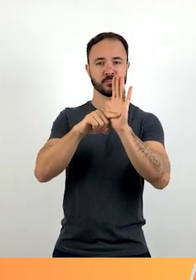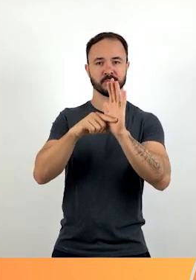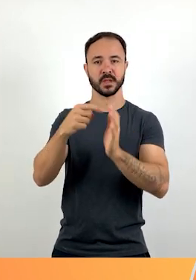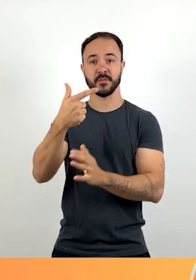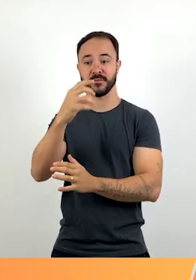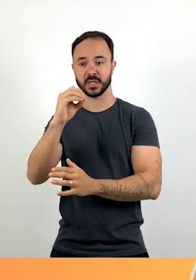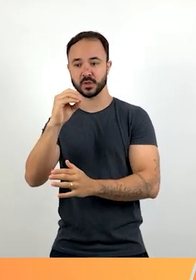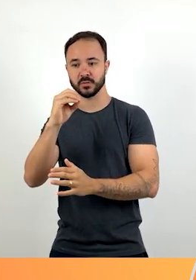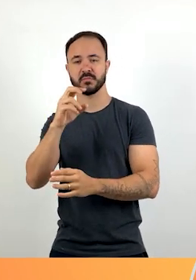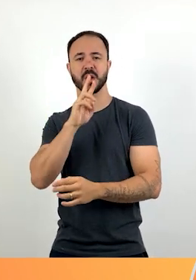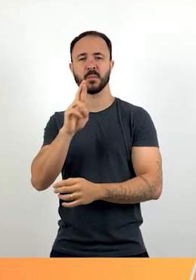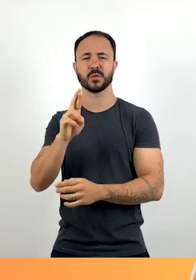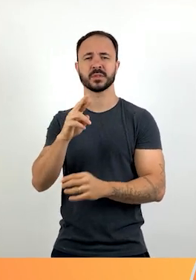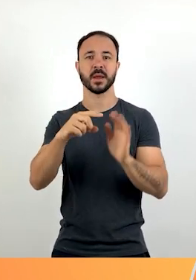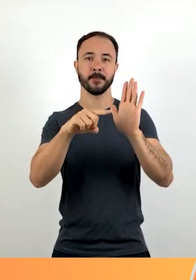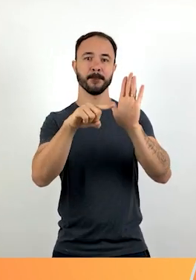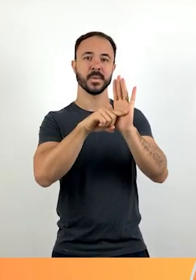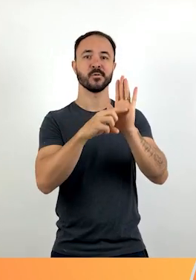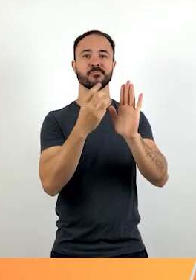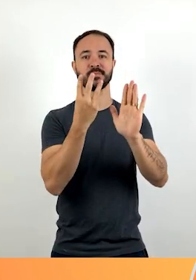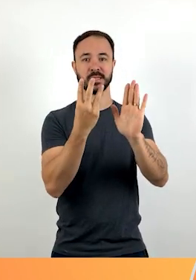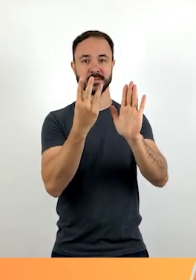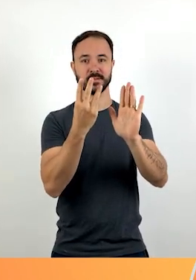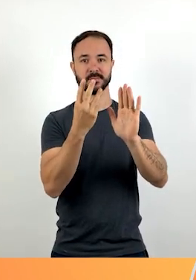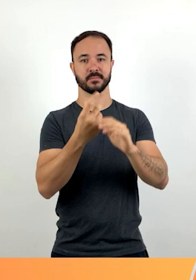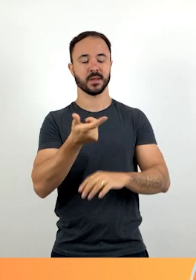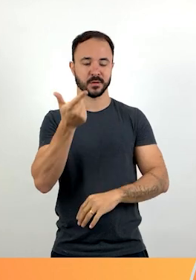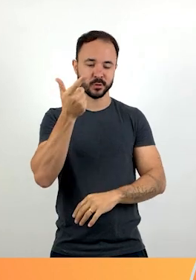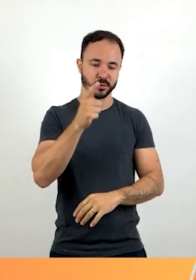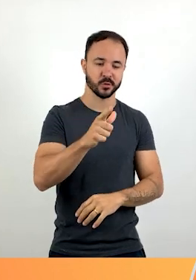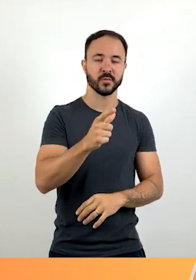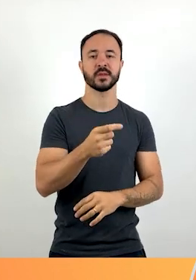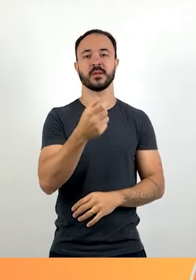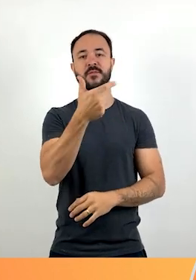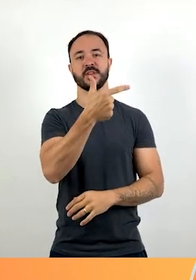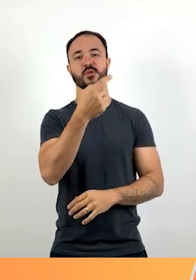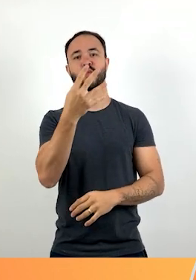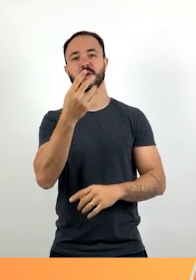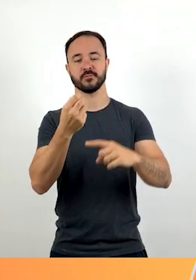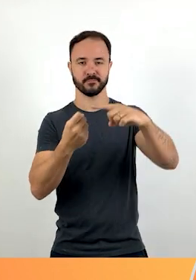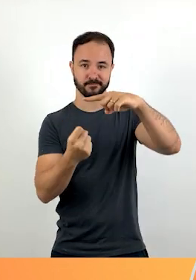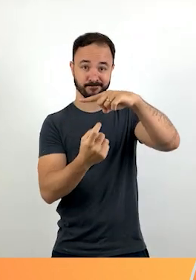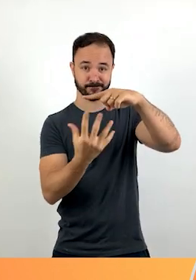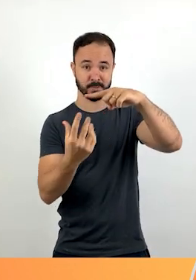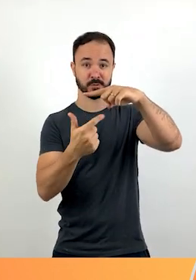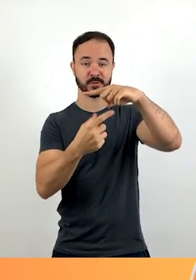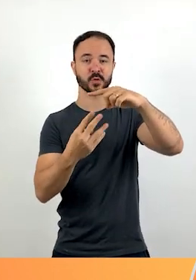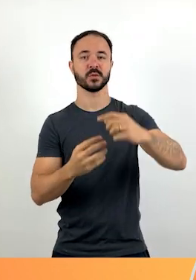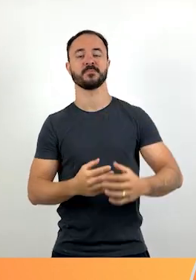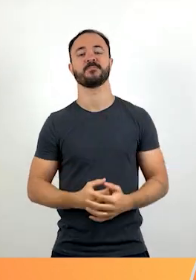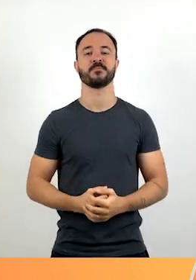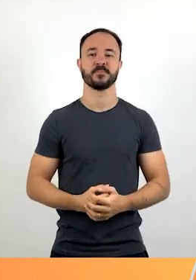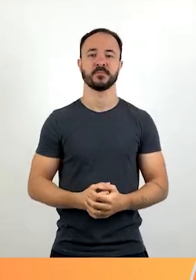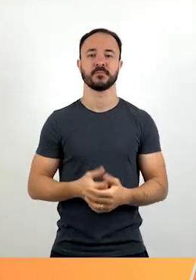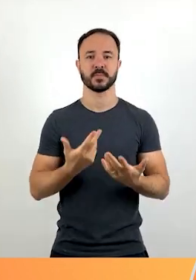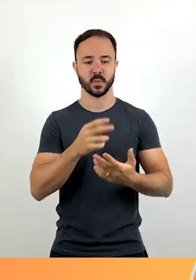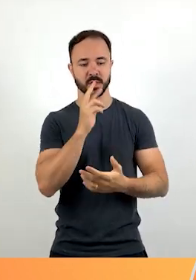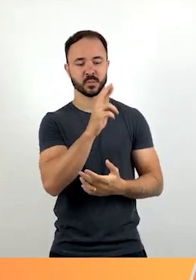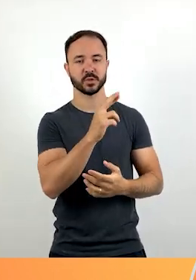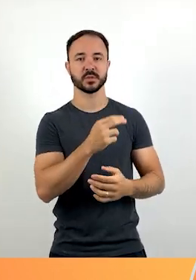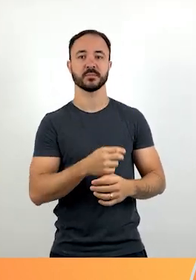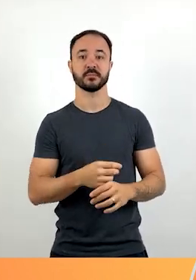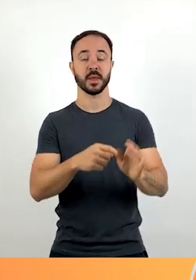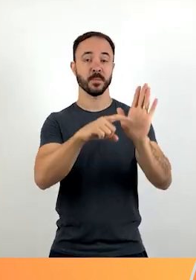20 é menos 3. E repete o 24. Embaixo. Então, o resultado dessa soma é menos